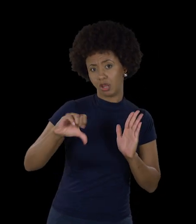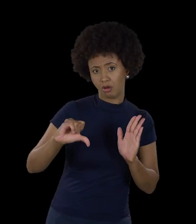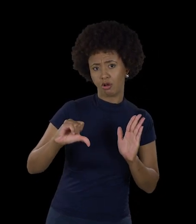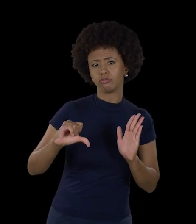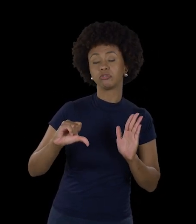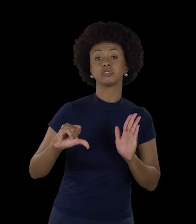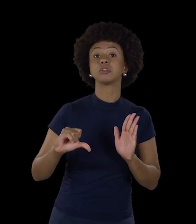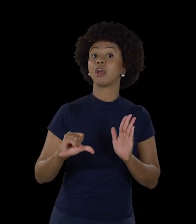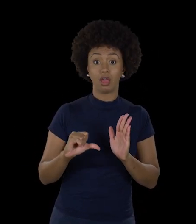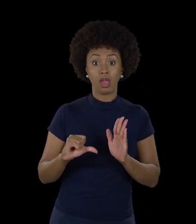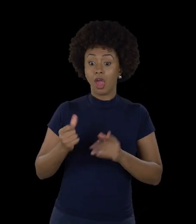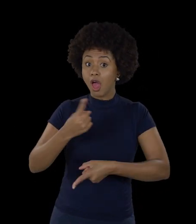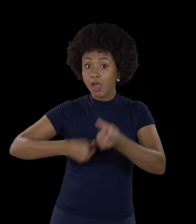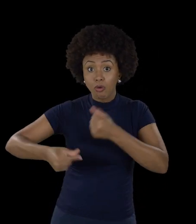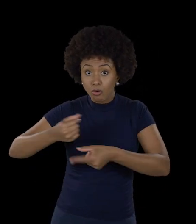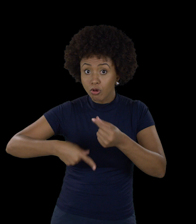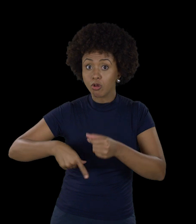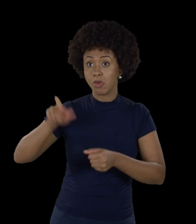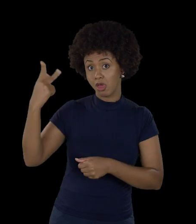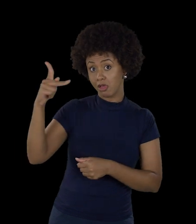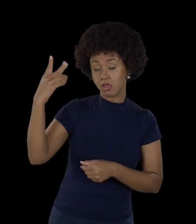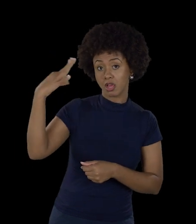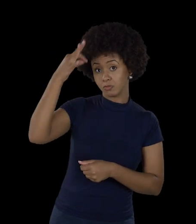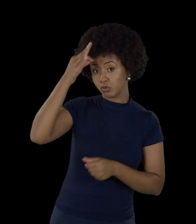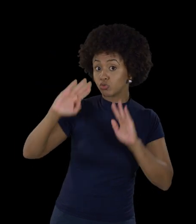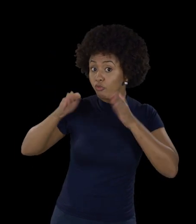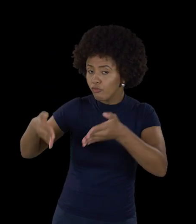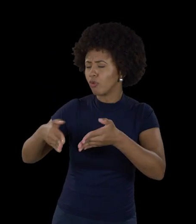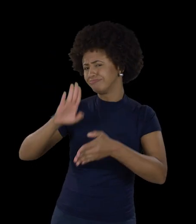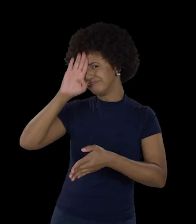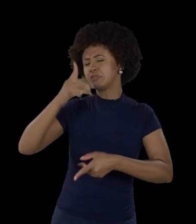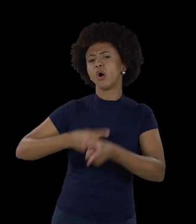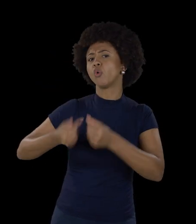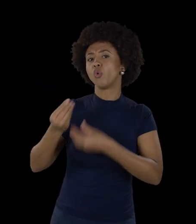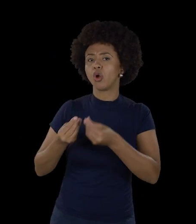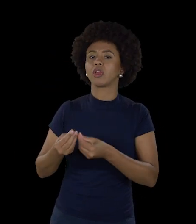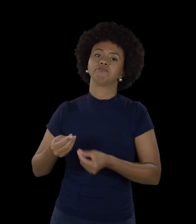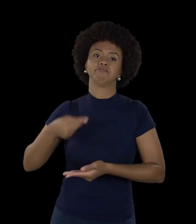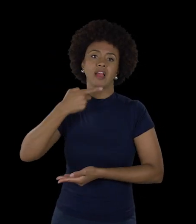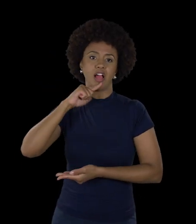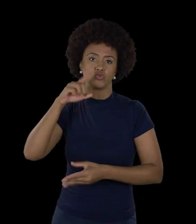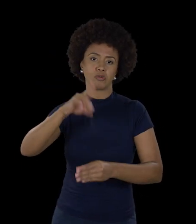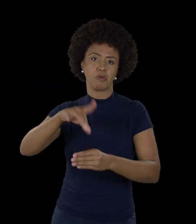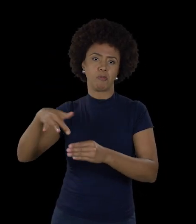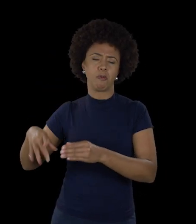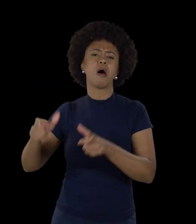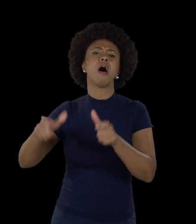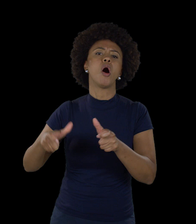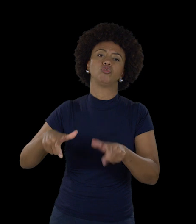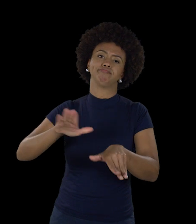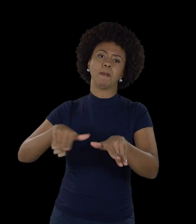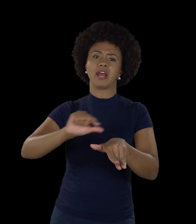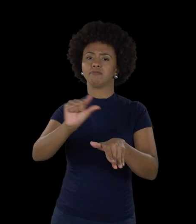economia capixaba esteve sempre ancorada em monoculturas, sobretudo na cana-de-açúcar, que ocupava